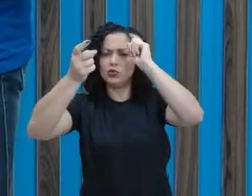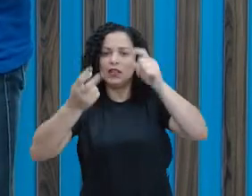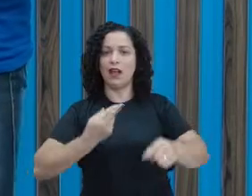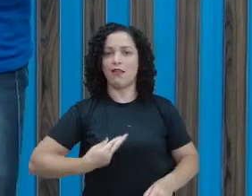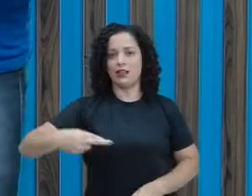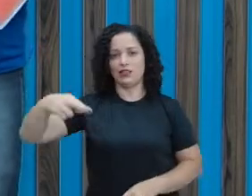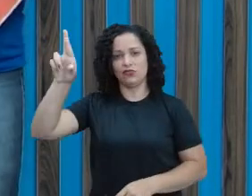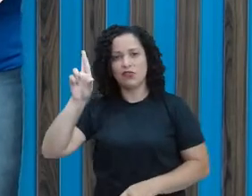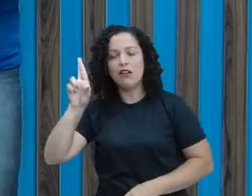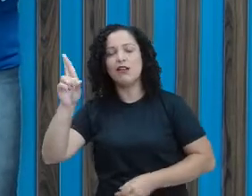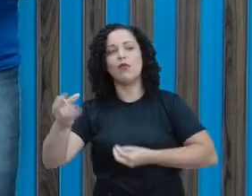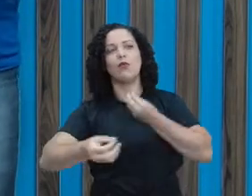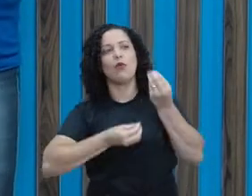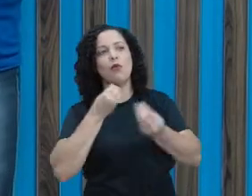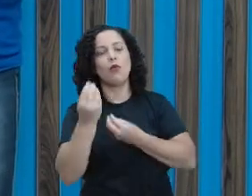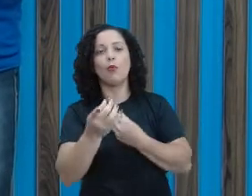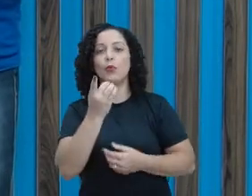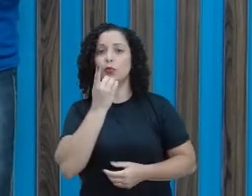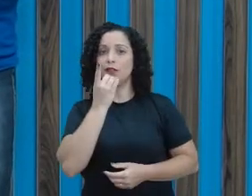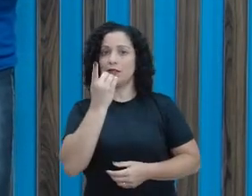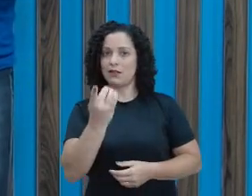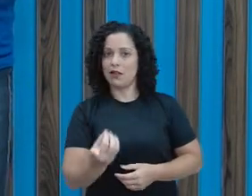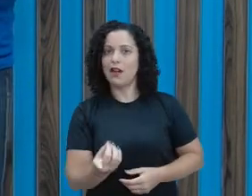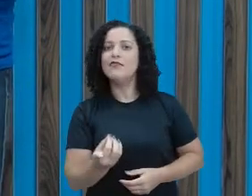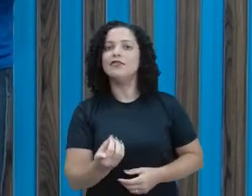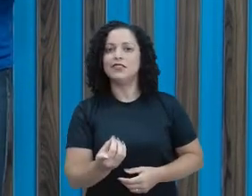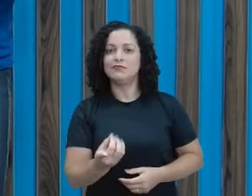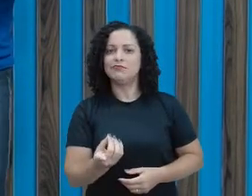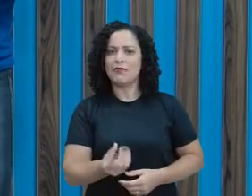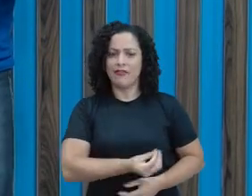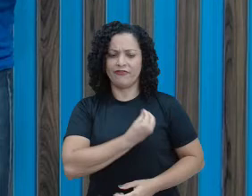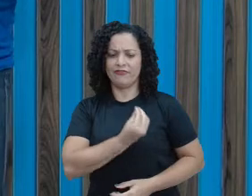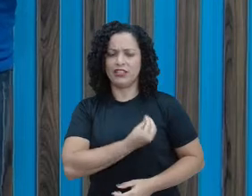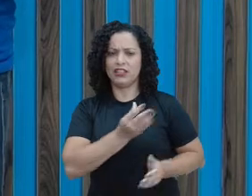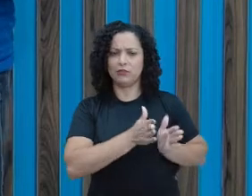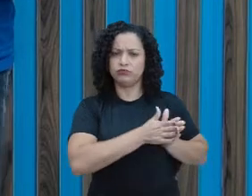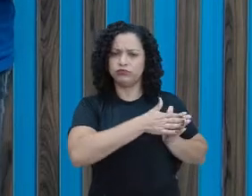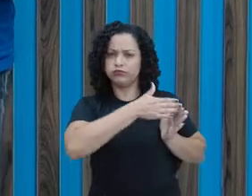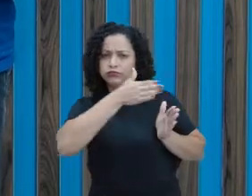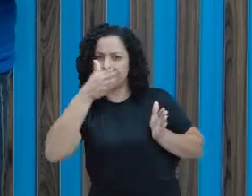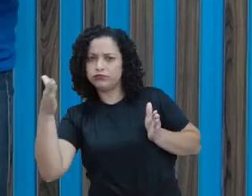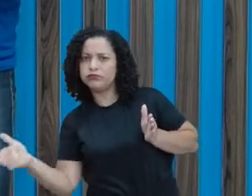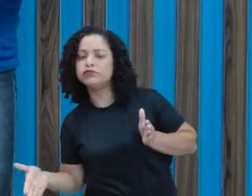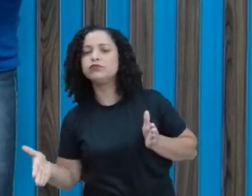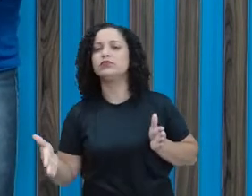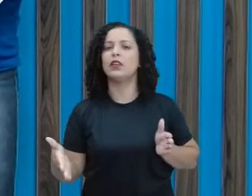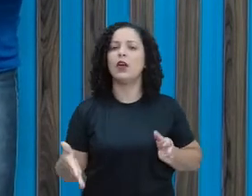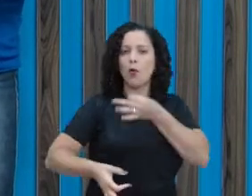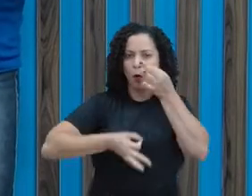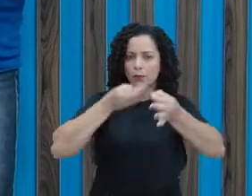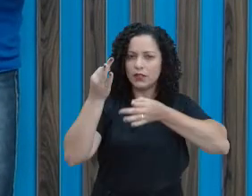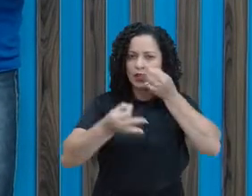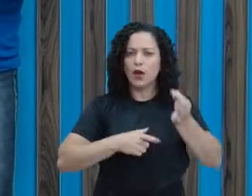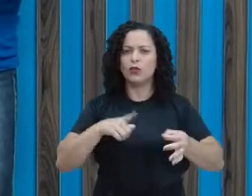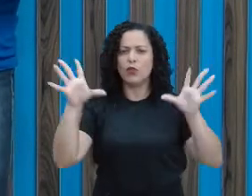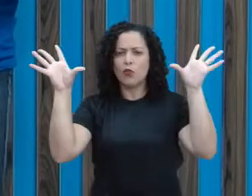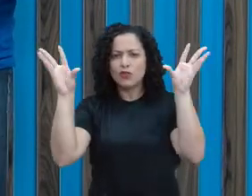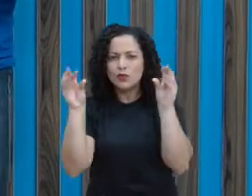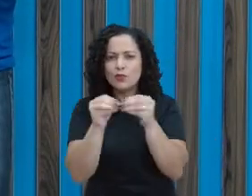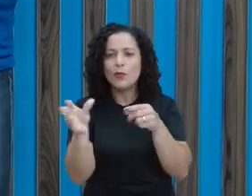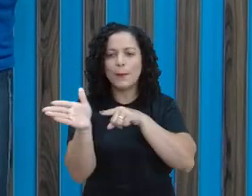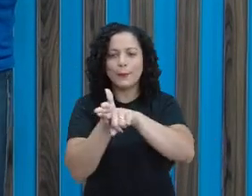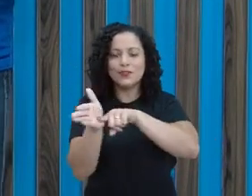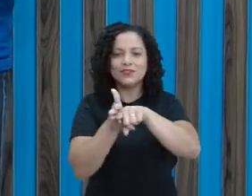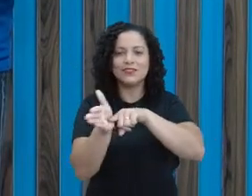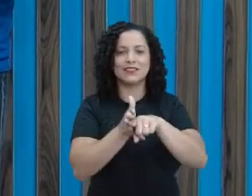também de como Darwin, por onde ele passou. Então aqui está uma dica. Se não quer ver tudo, vai lá no YouTube, vê alguns trechinhos